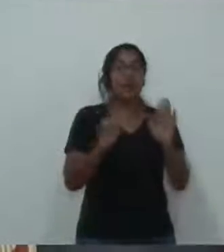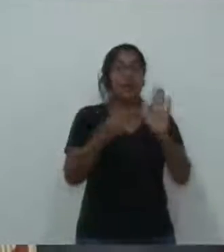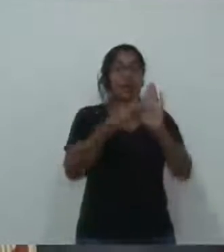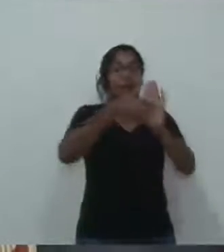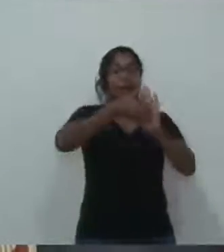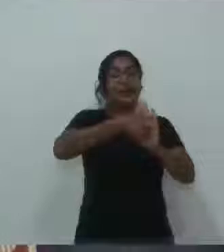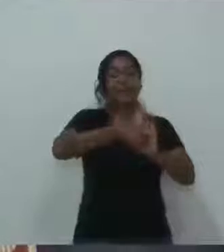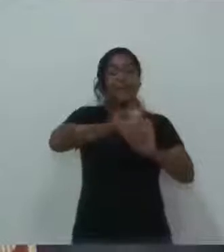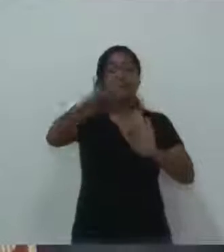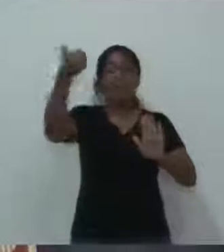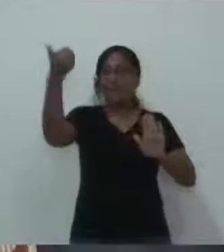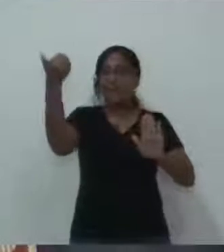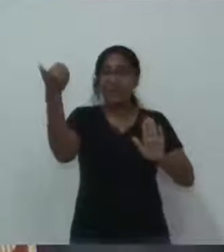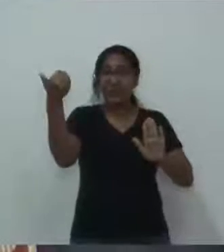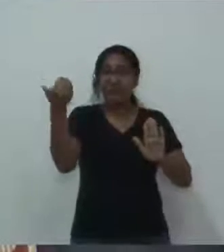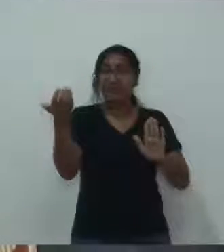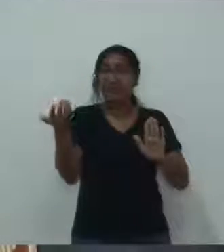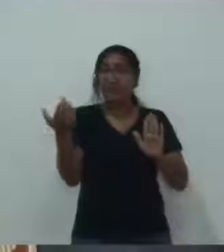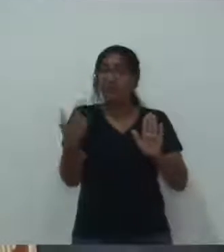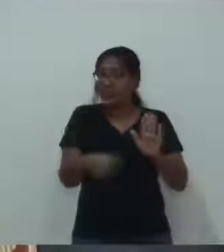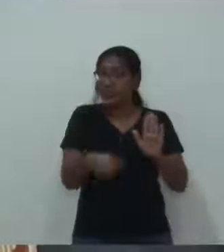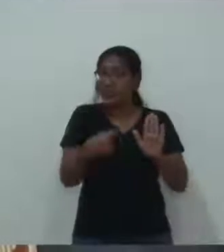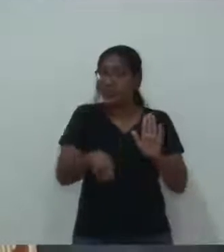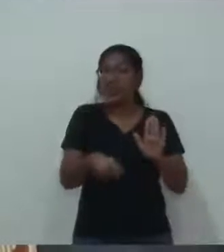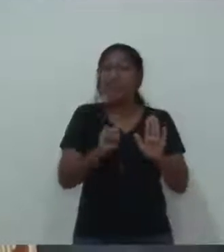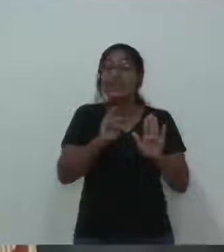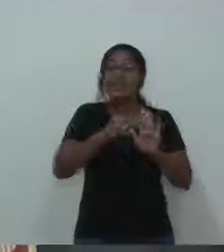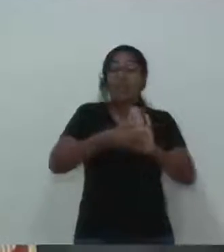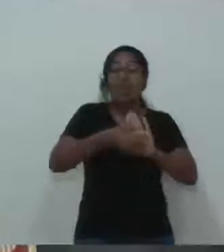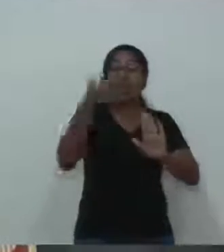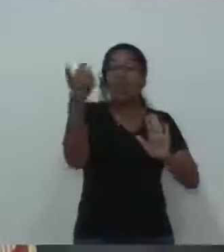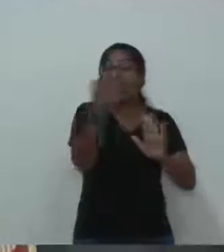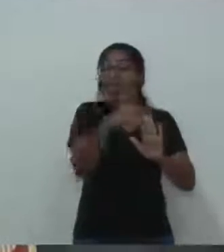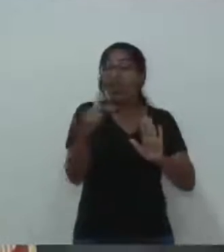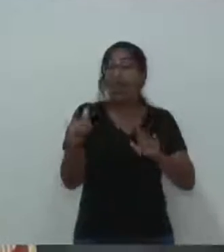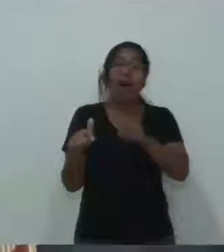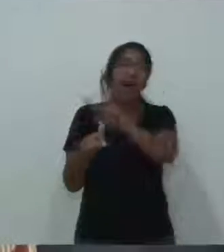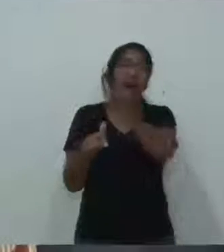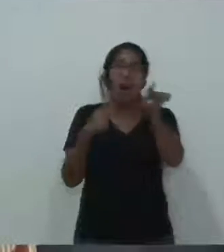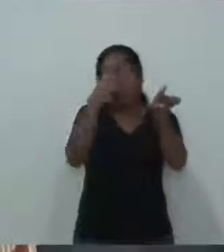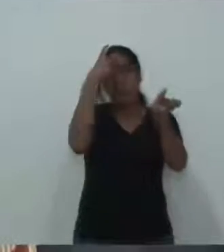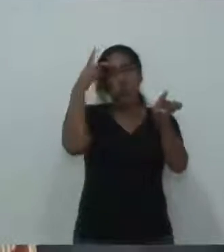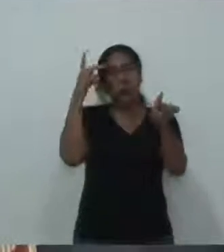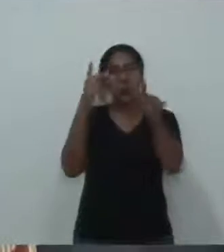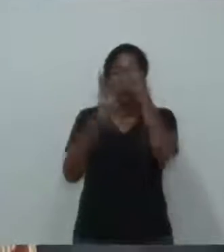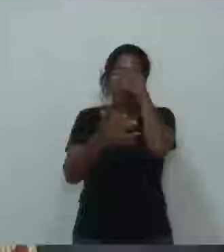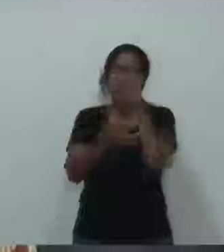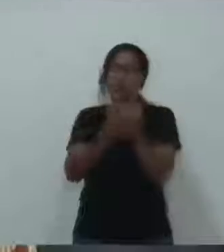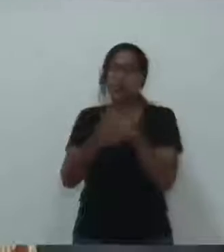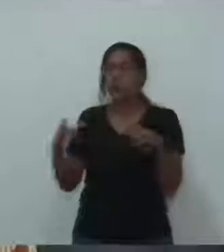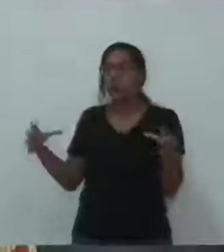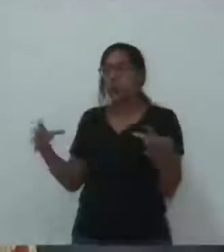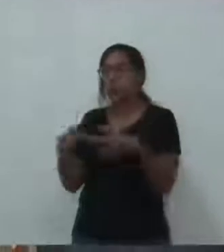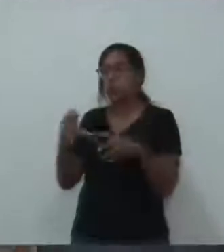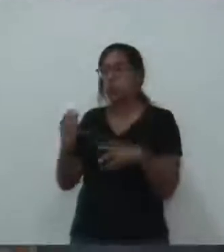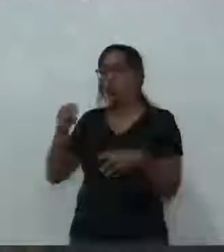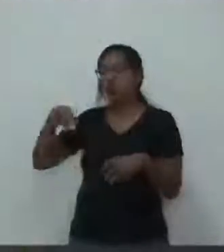exclusão da população, automaticamente as pessoas decidiriam pelo Conselho. Foi essa a intenção.